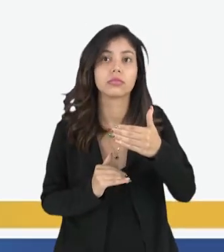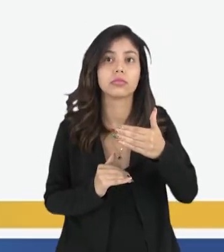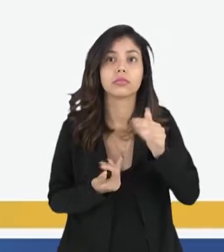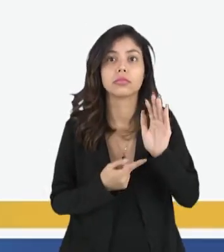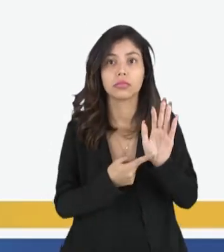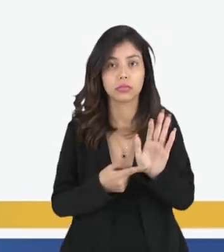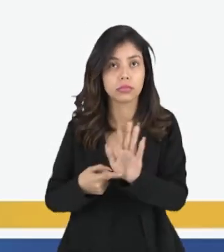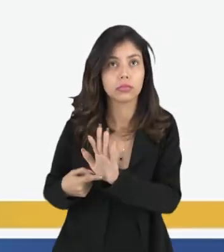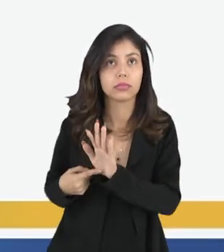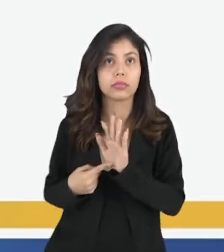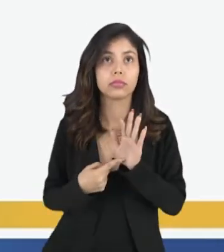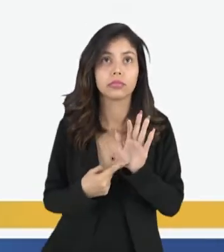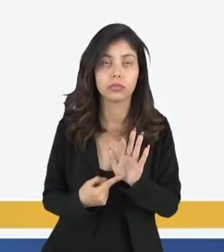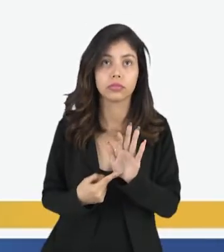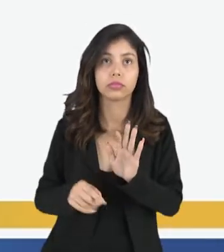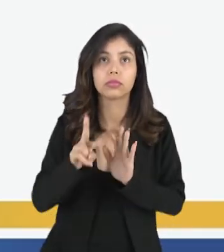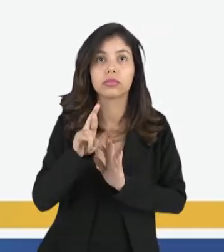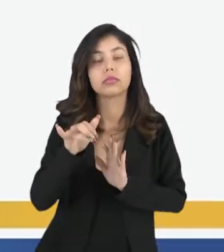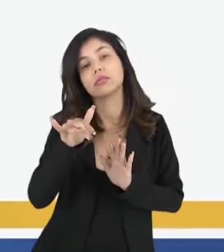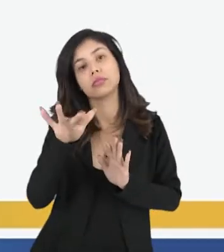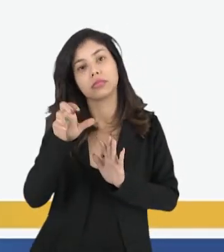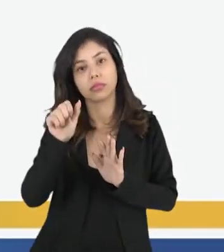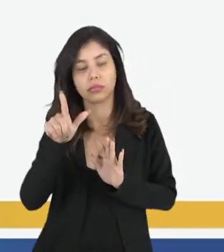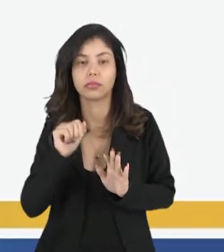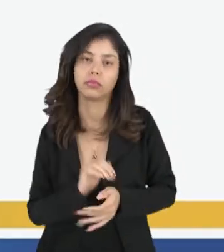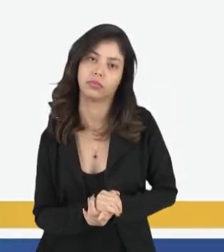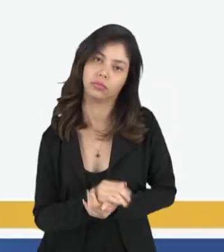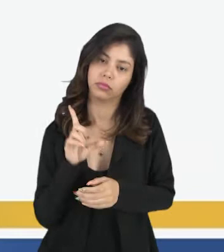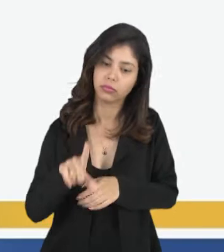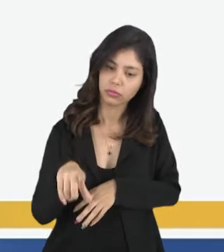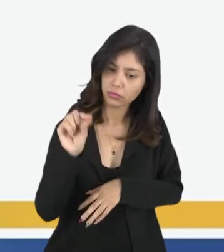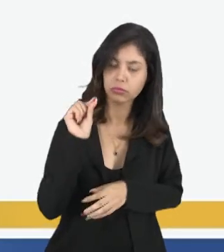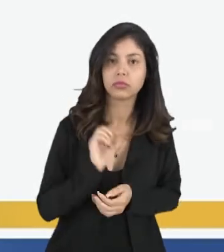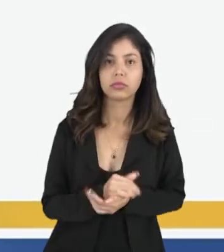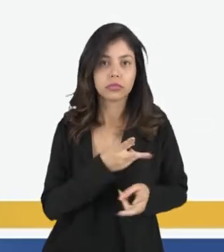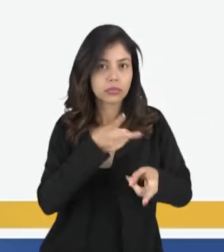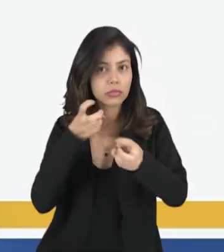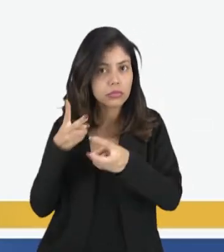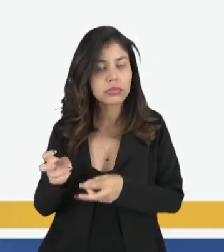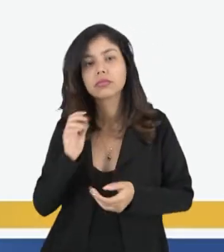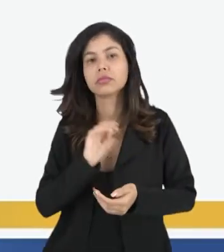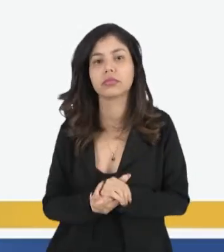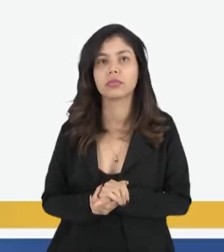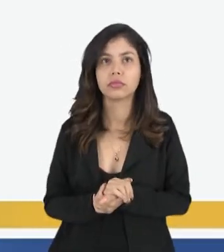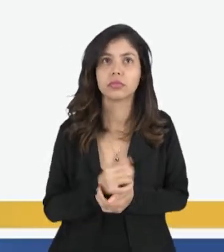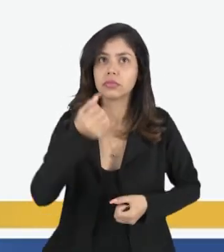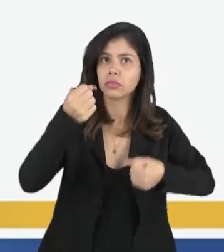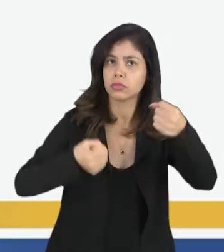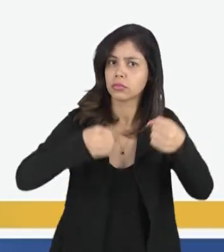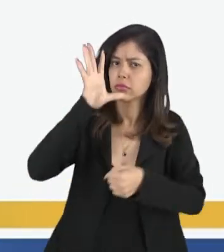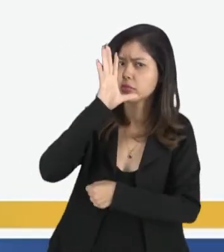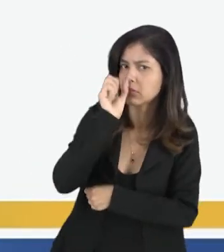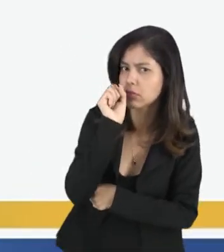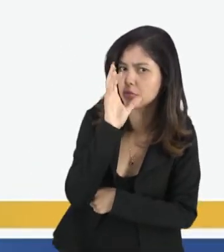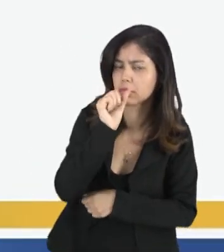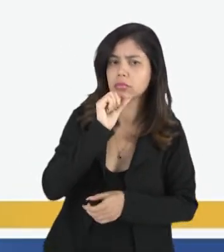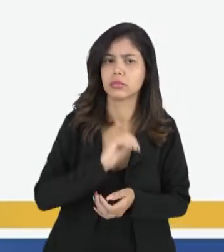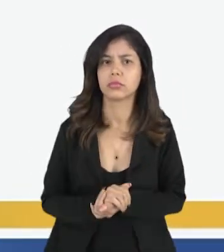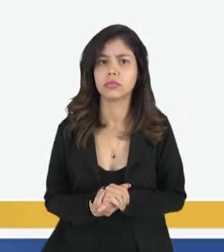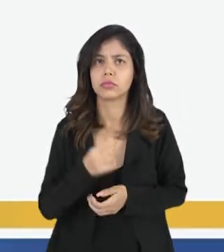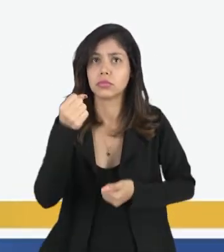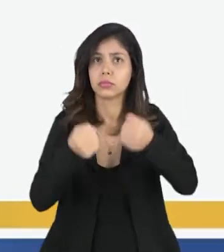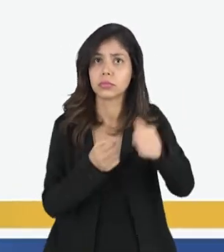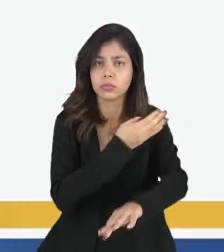vai mostrar que o referencial escolhido percebe para ele o carro laranja, né, e o